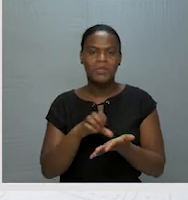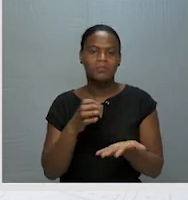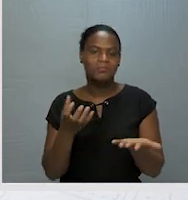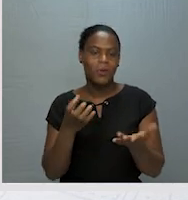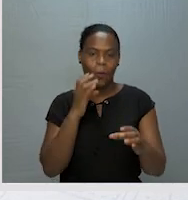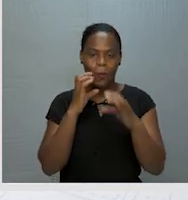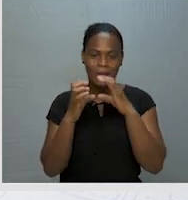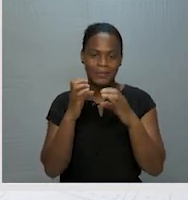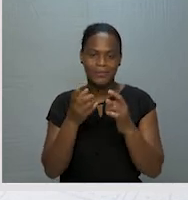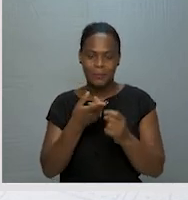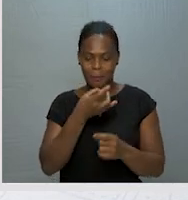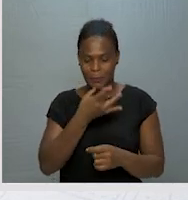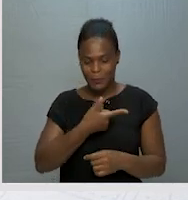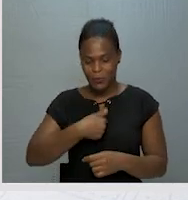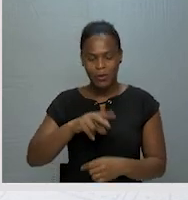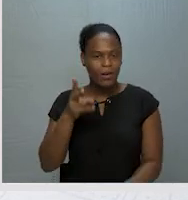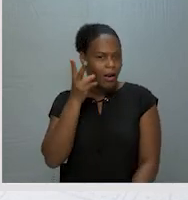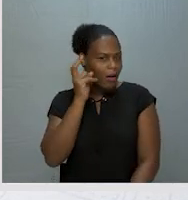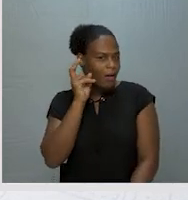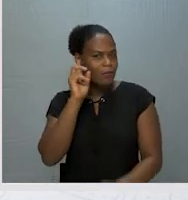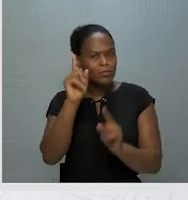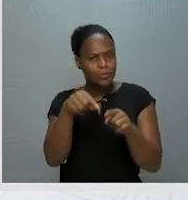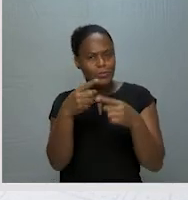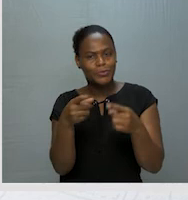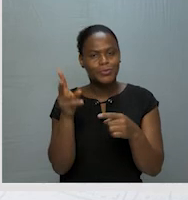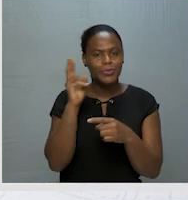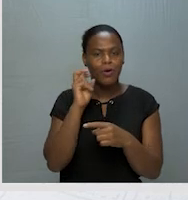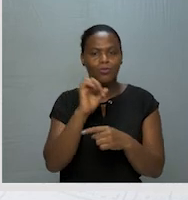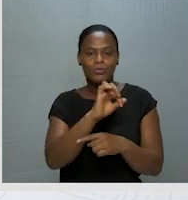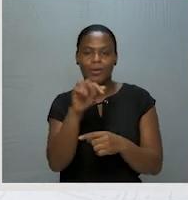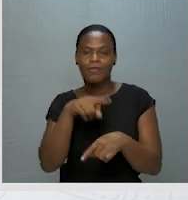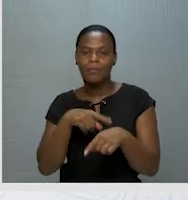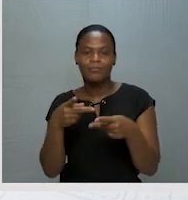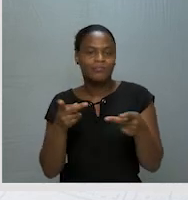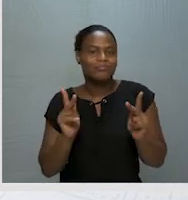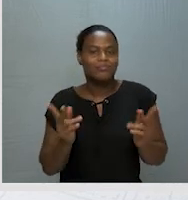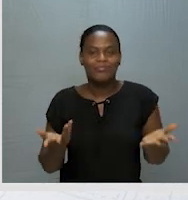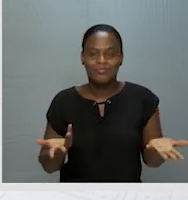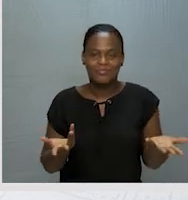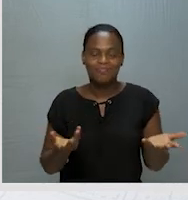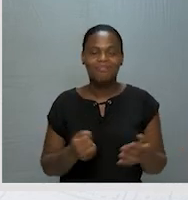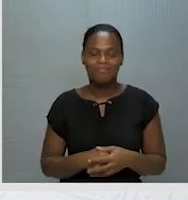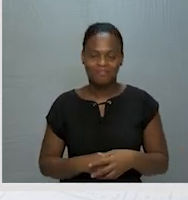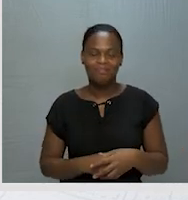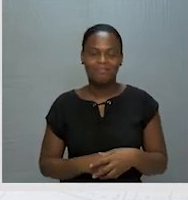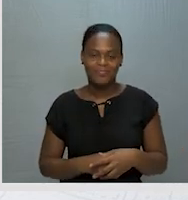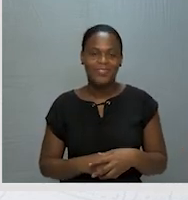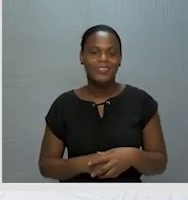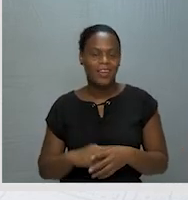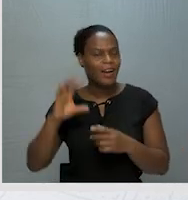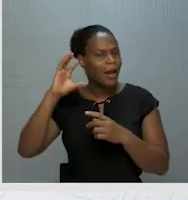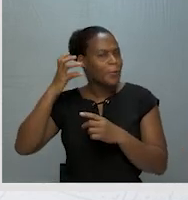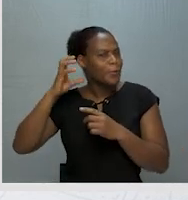meio de comunicação que nos permite ouvir música nos teus tempos livres? Através